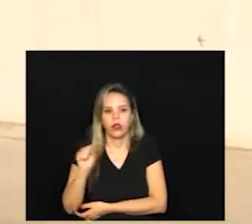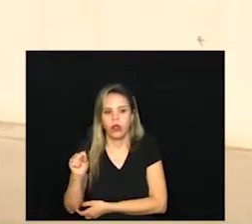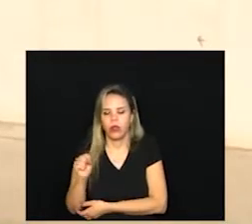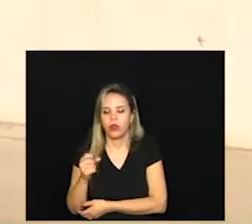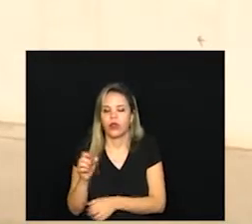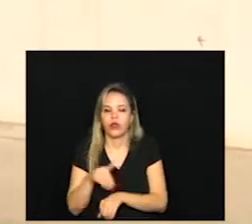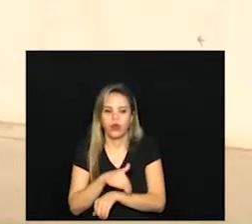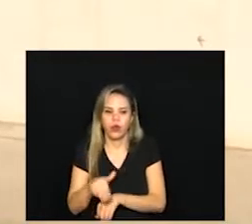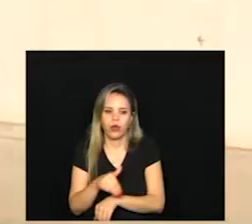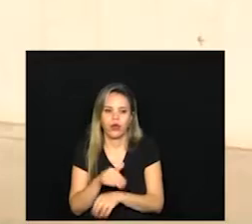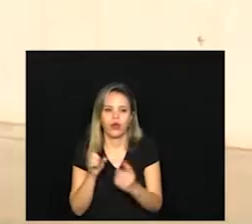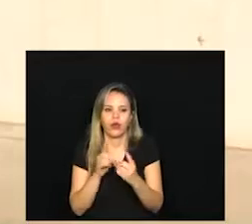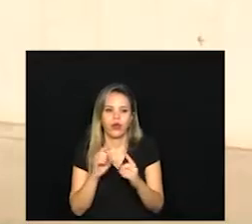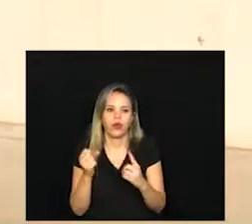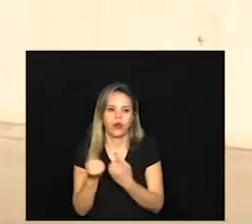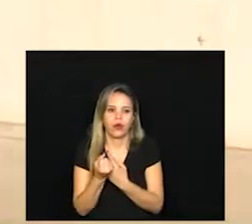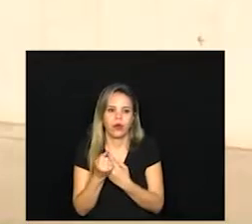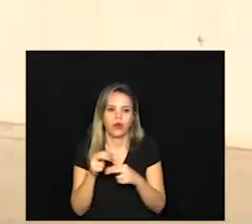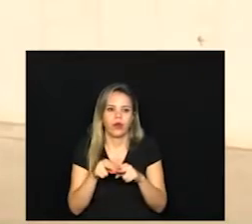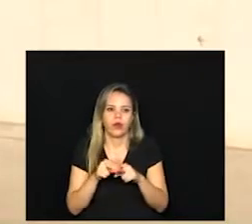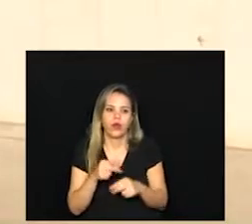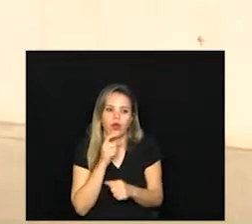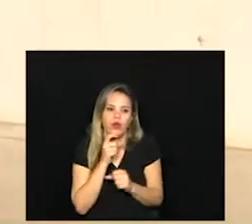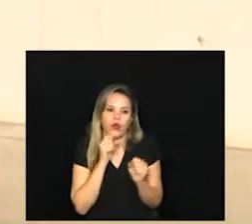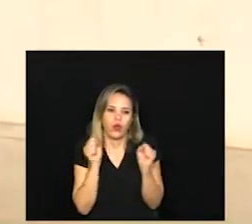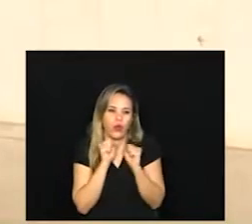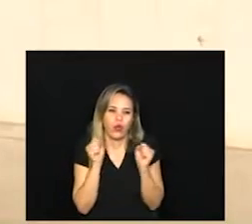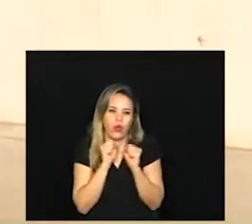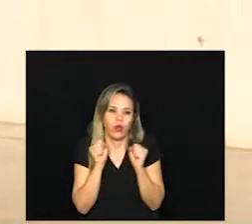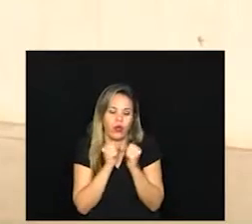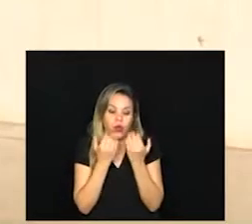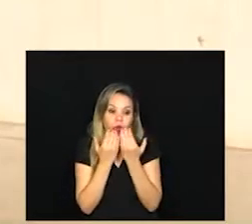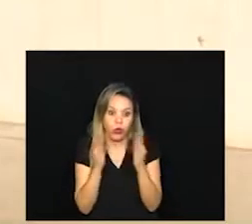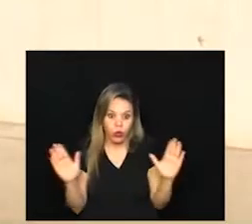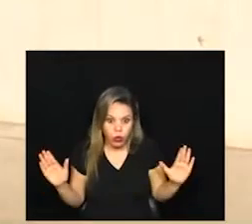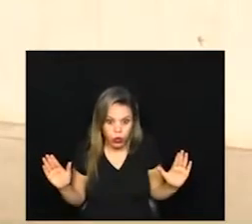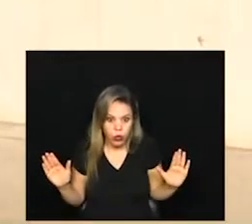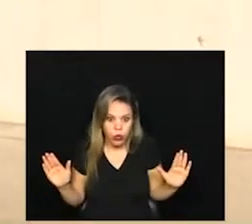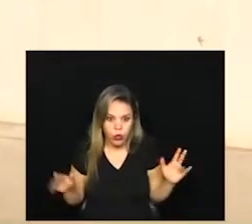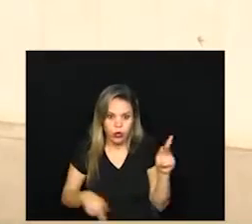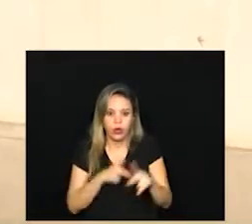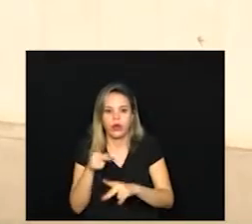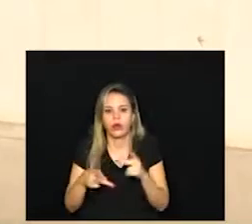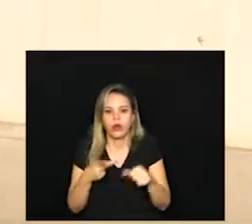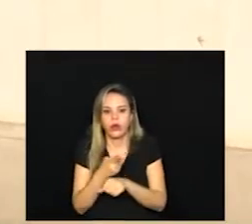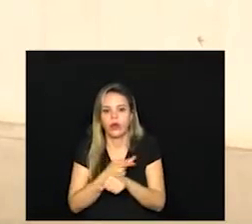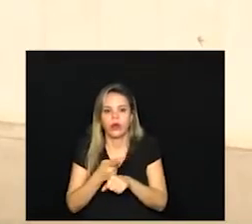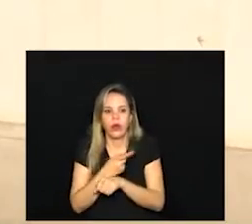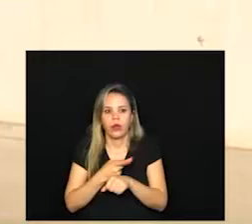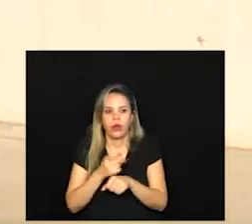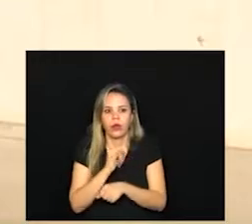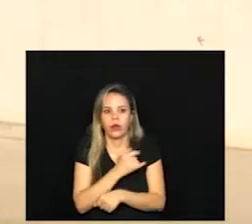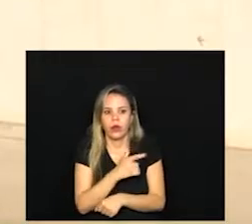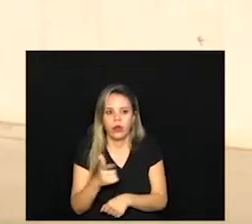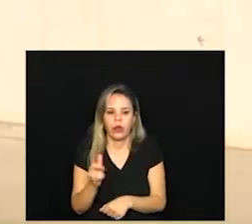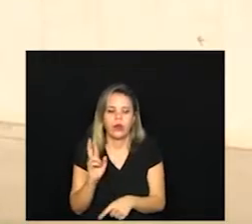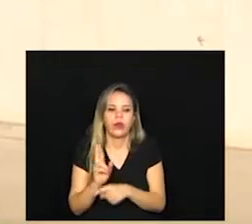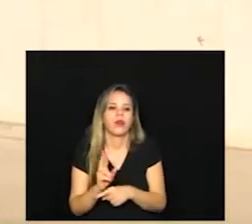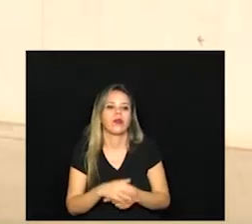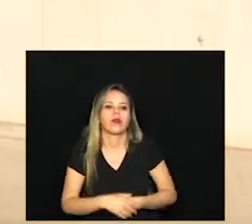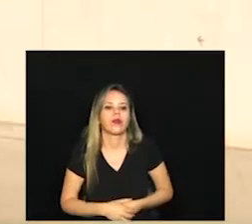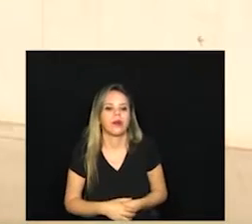pela equipe de assistência. Mas, devido a essa questão do frio, as portas estarão abertas para aqueles que procurarem, mesmo sem essa